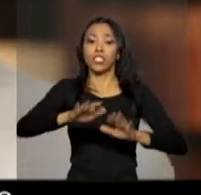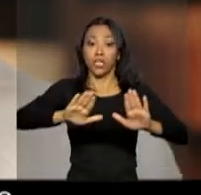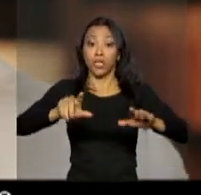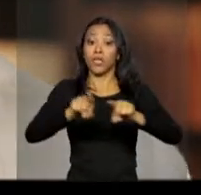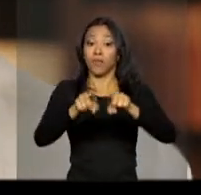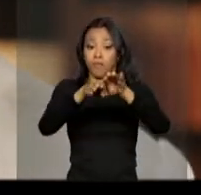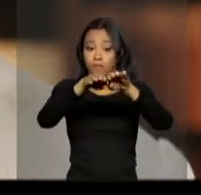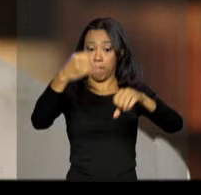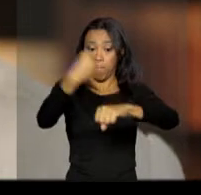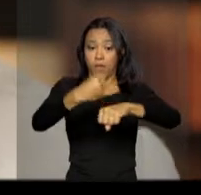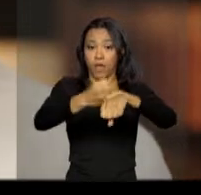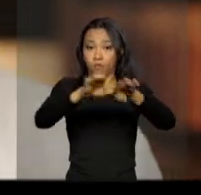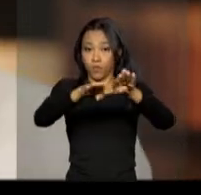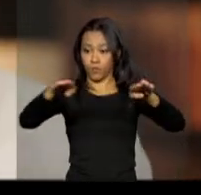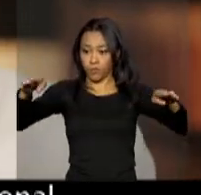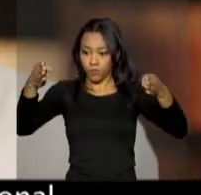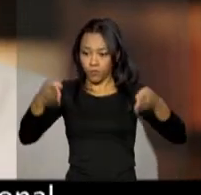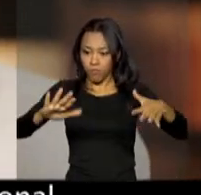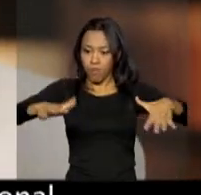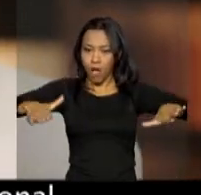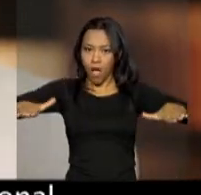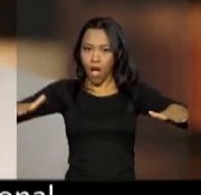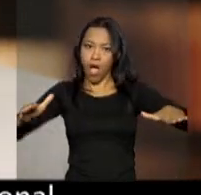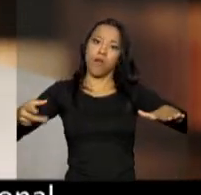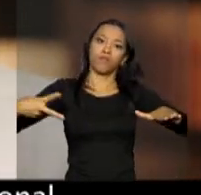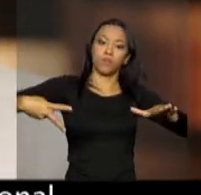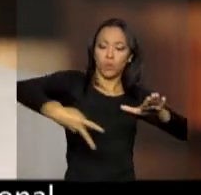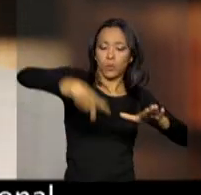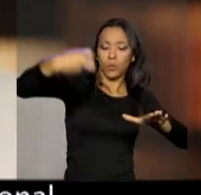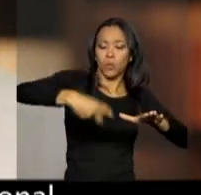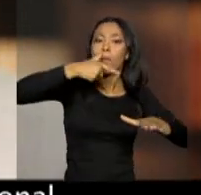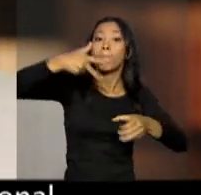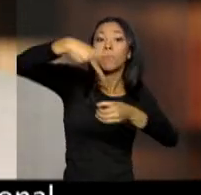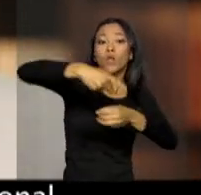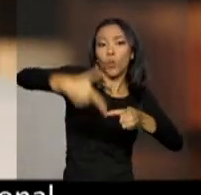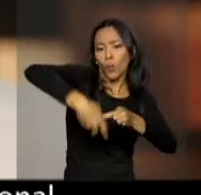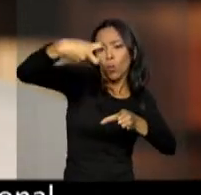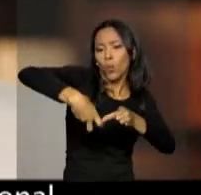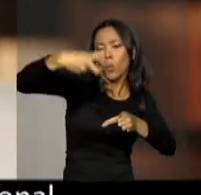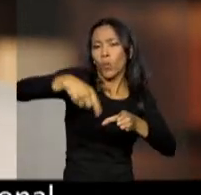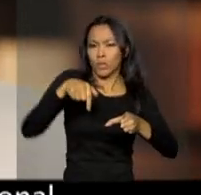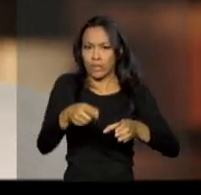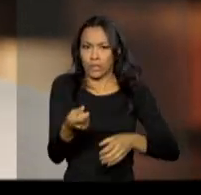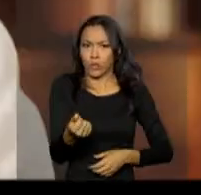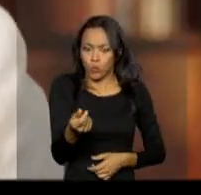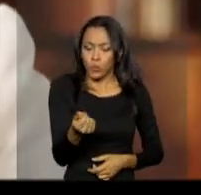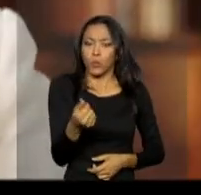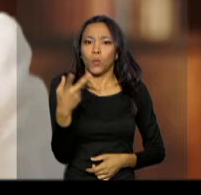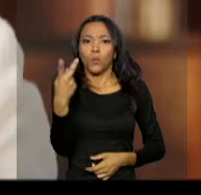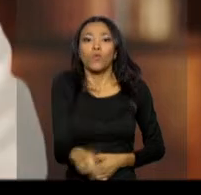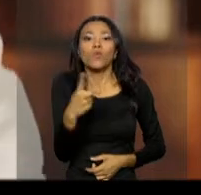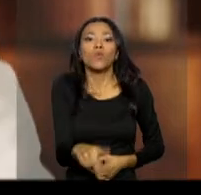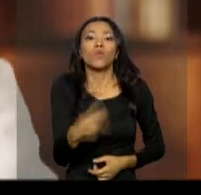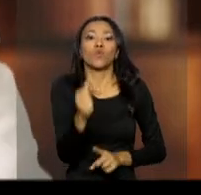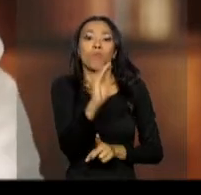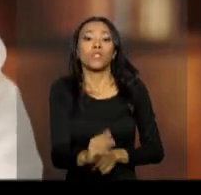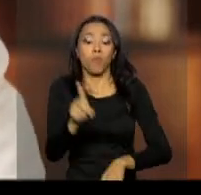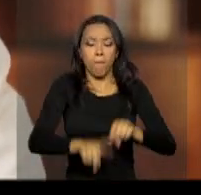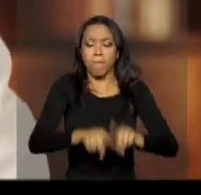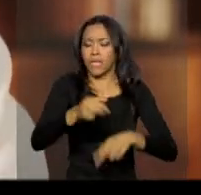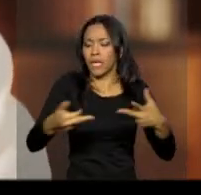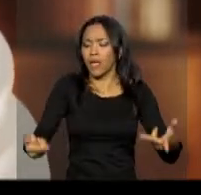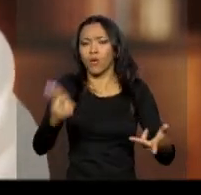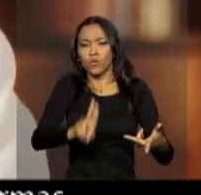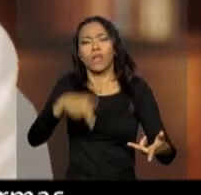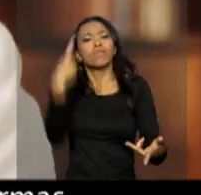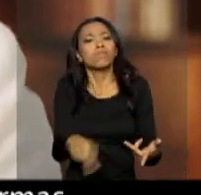a produção de petróleo do pré-sal tenham elevado conteúdo de fabricação nacional. Somente para a exploração